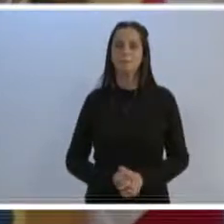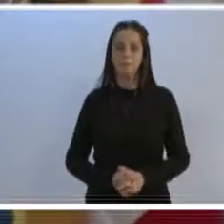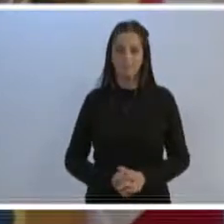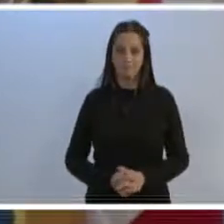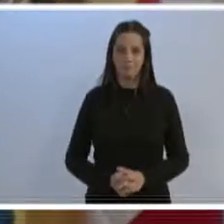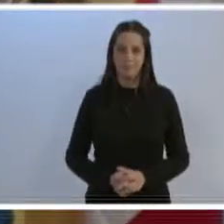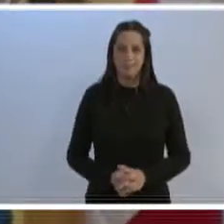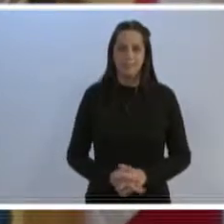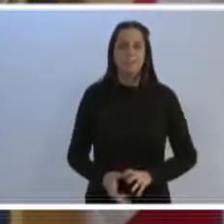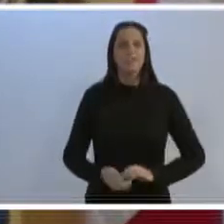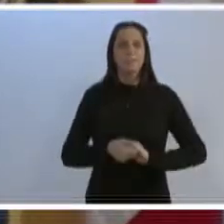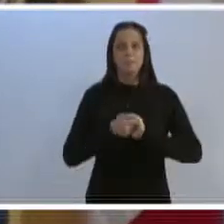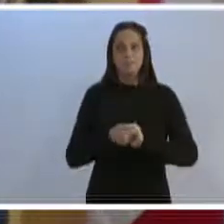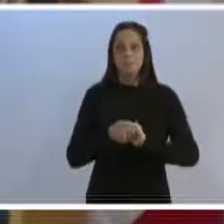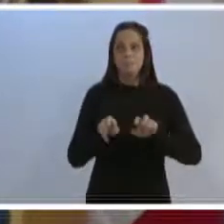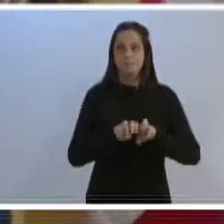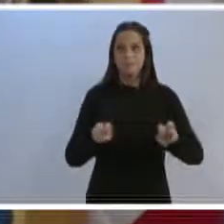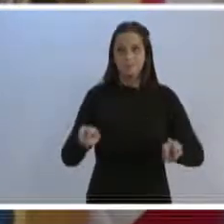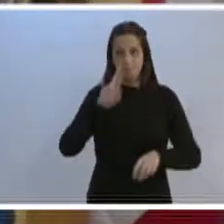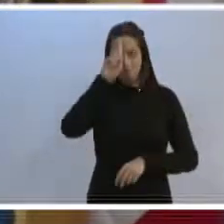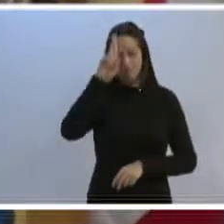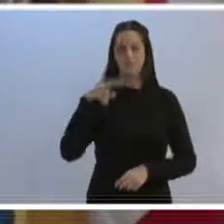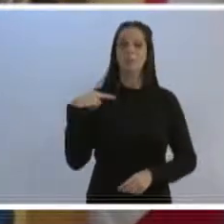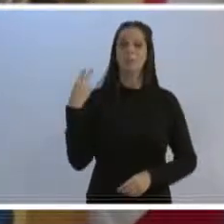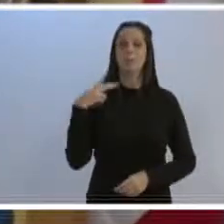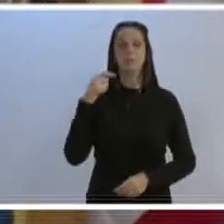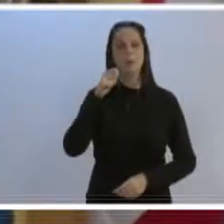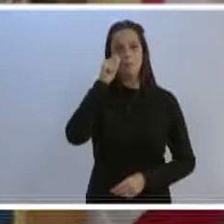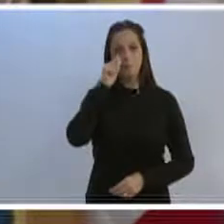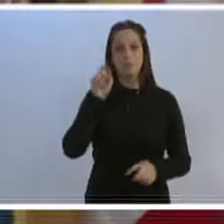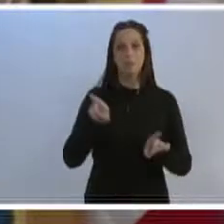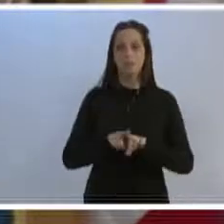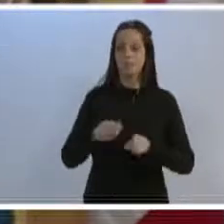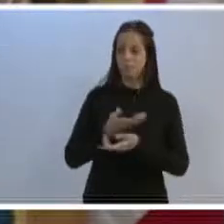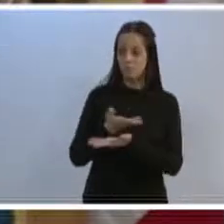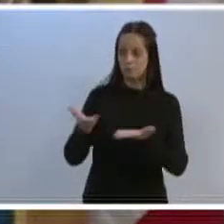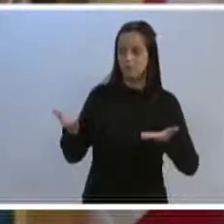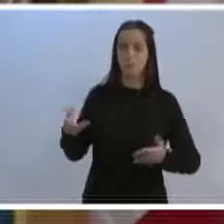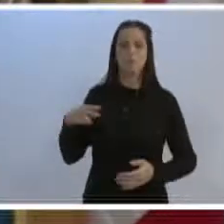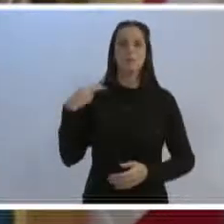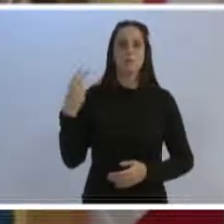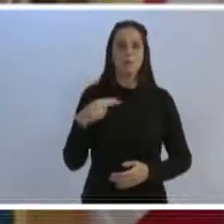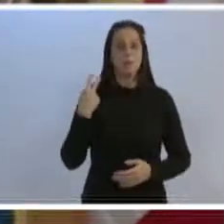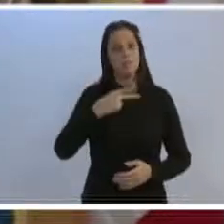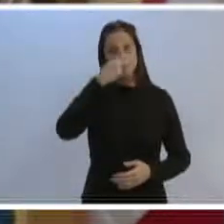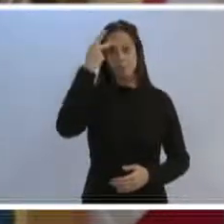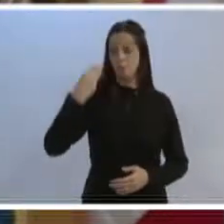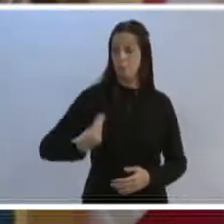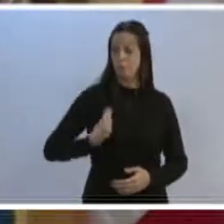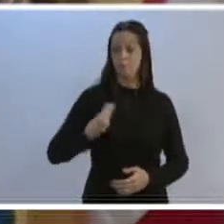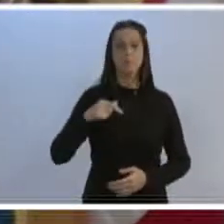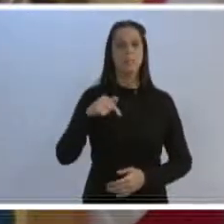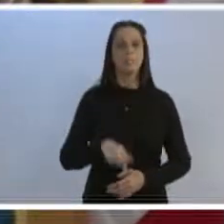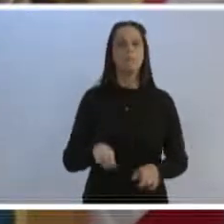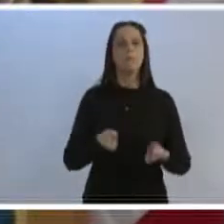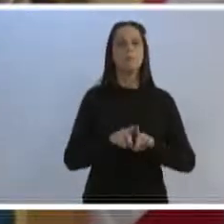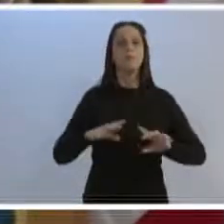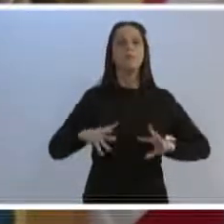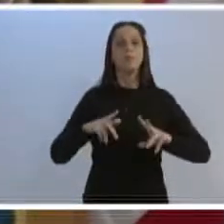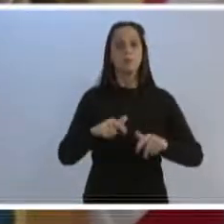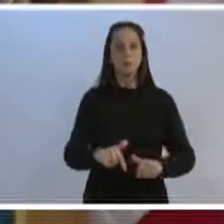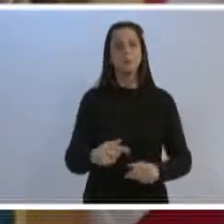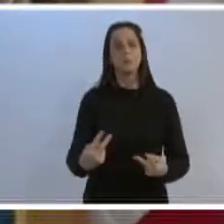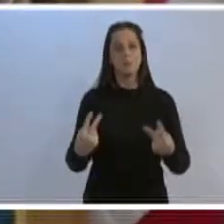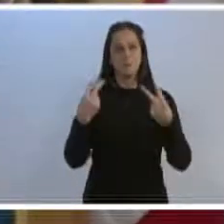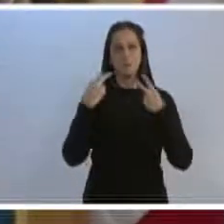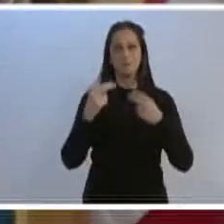cumprimentando a mesa diretora vereador oliveira cumprimento das demais colegas vereadores as pessoas aqui presentes ea todos os que nos assistem